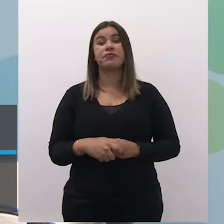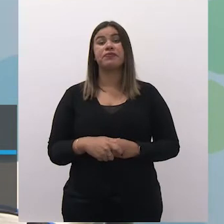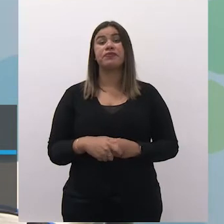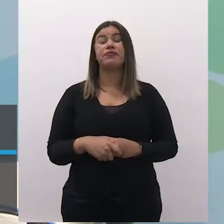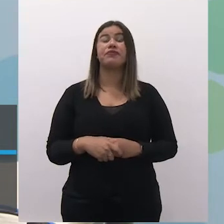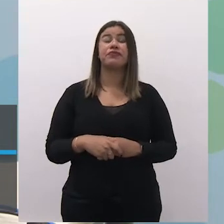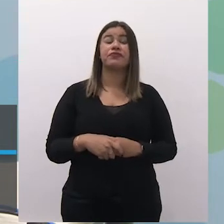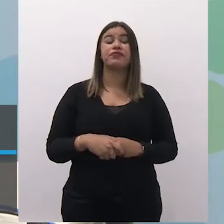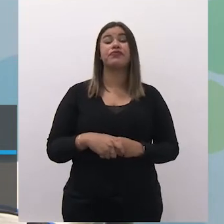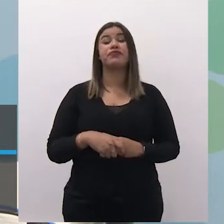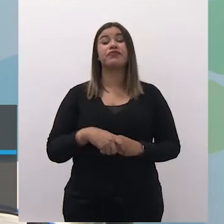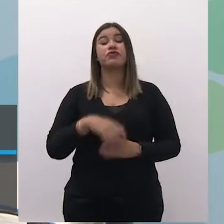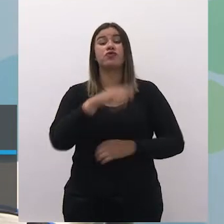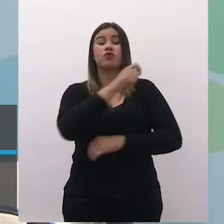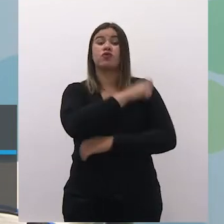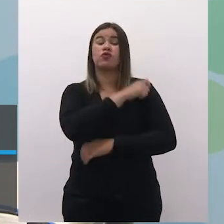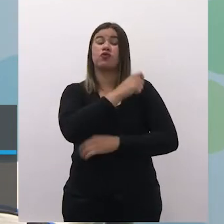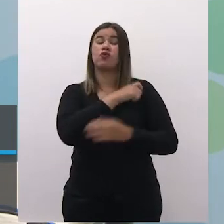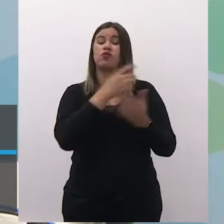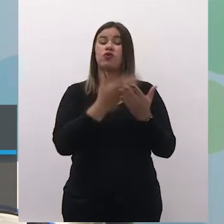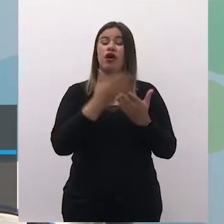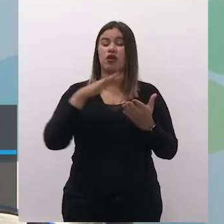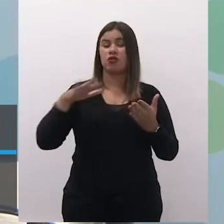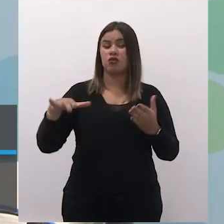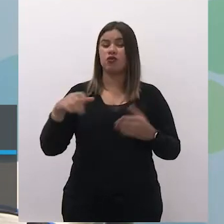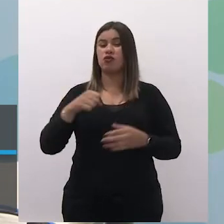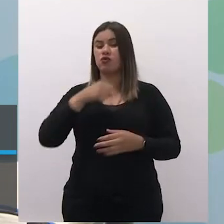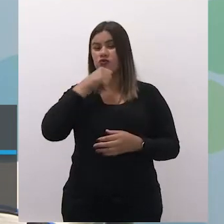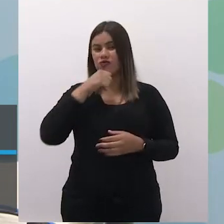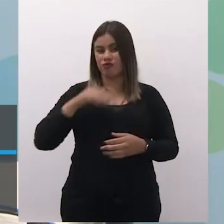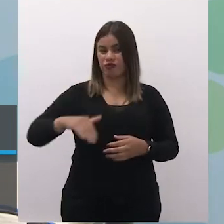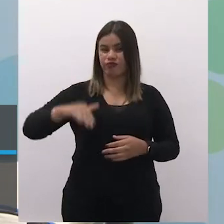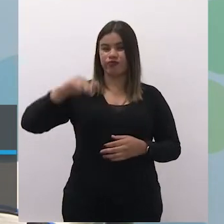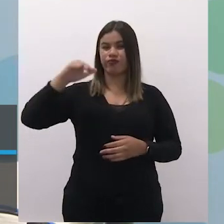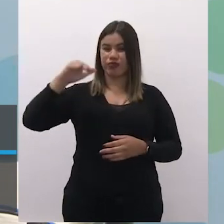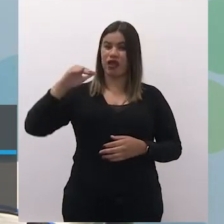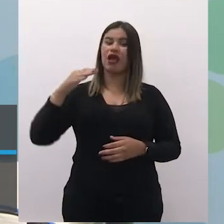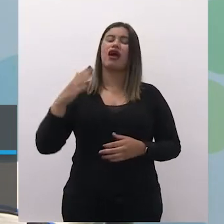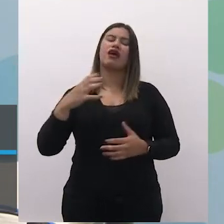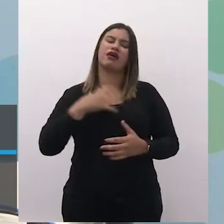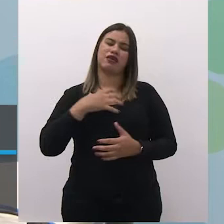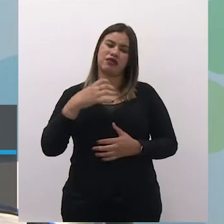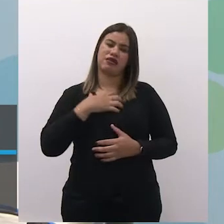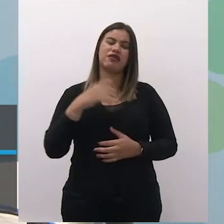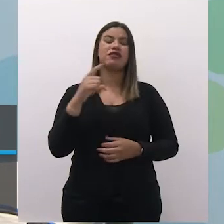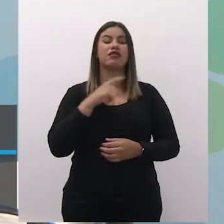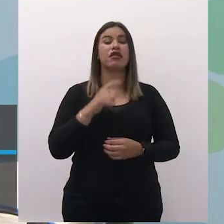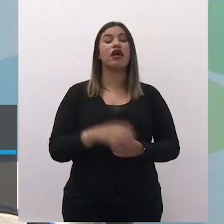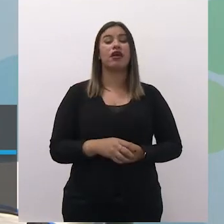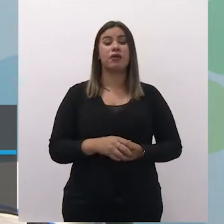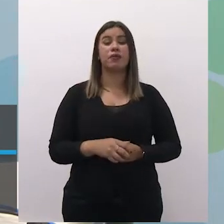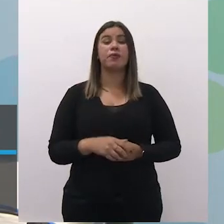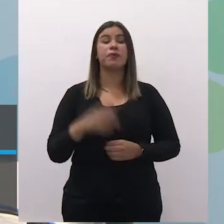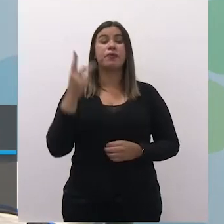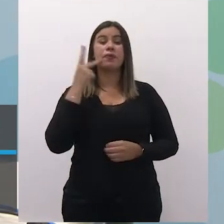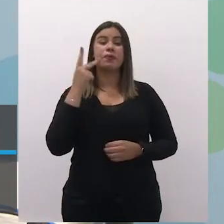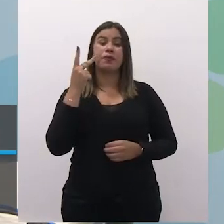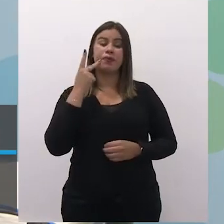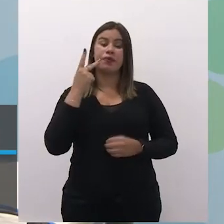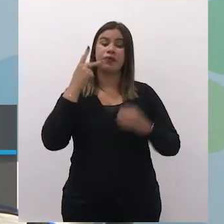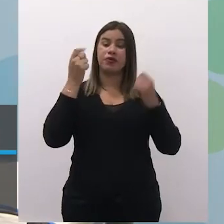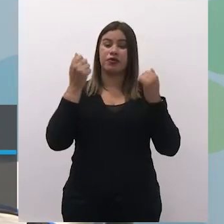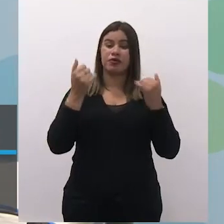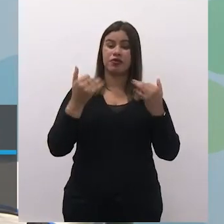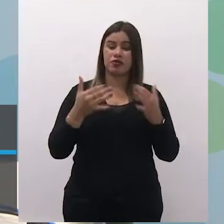pouco mais velho, ele ainda passa por isso, né? O Piaget coloca essas faixas como uma faixa